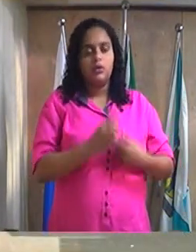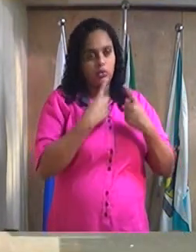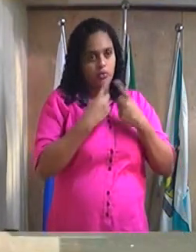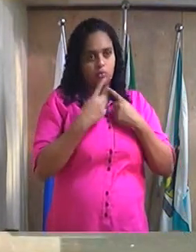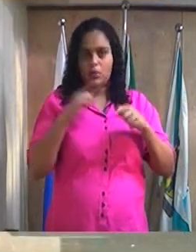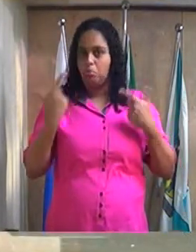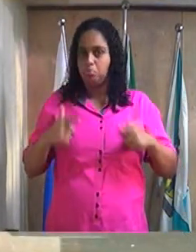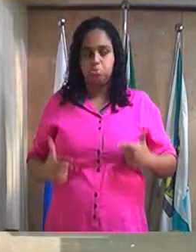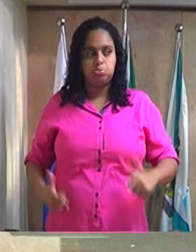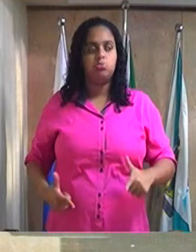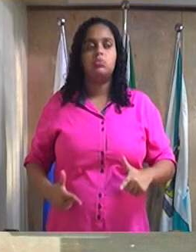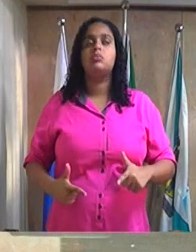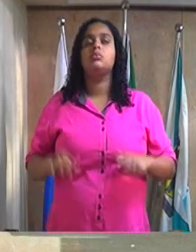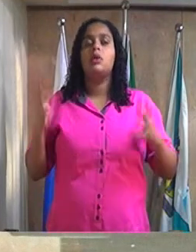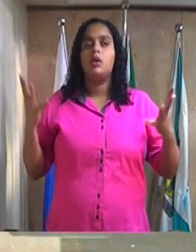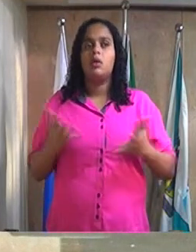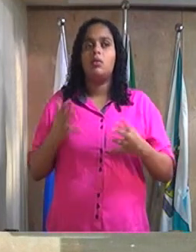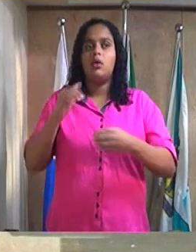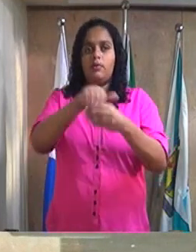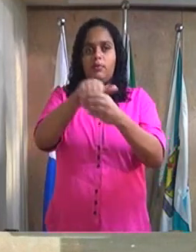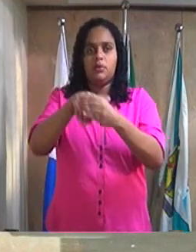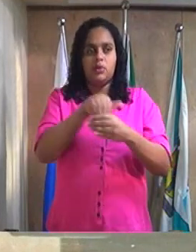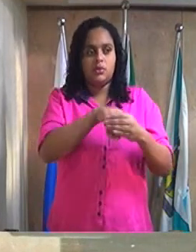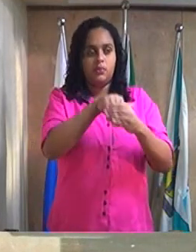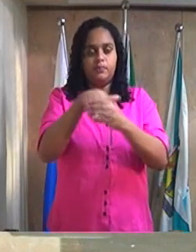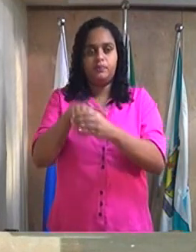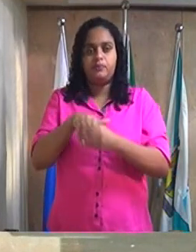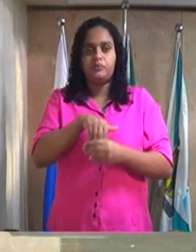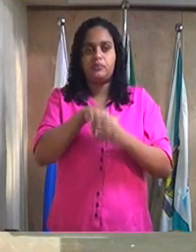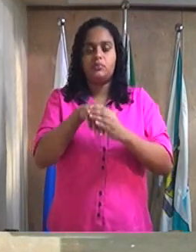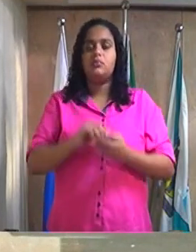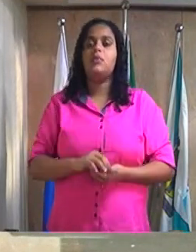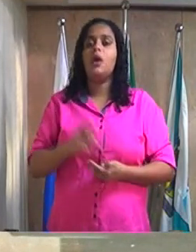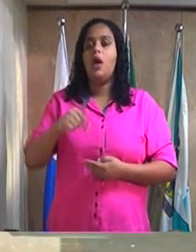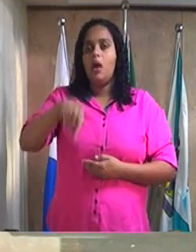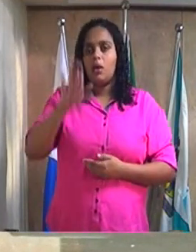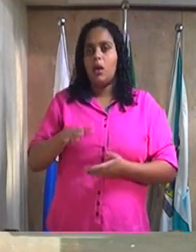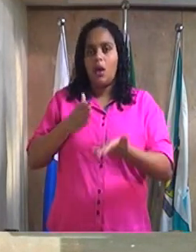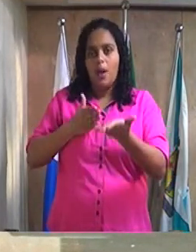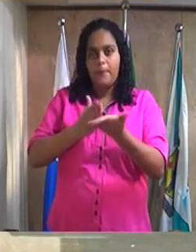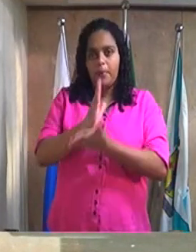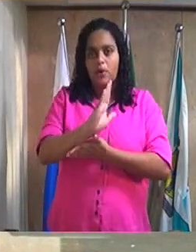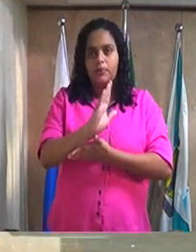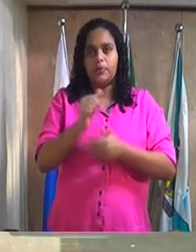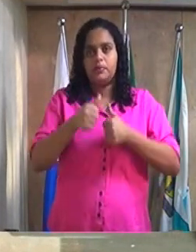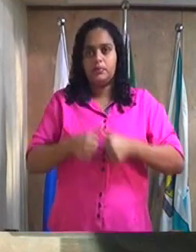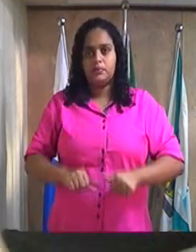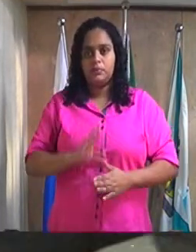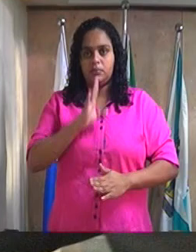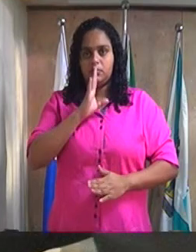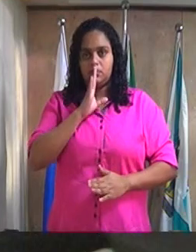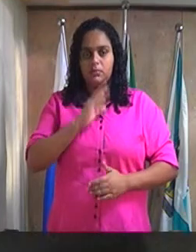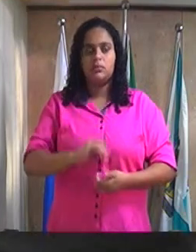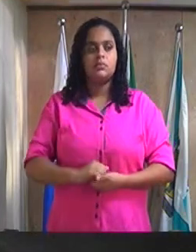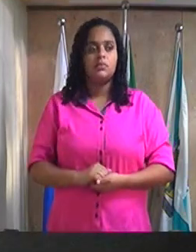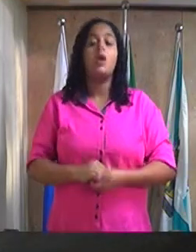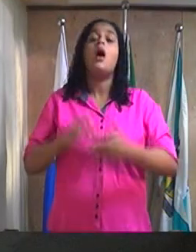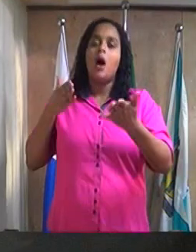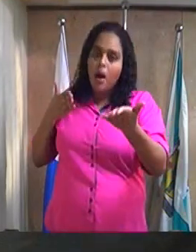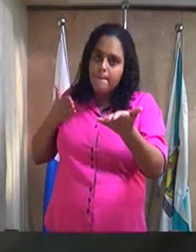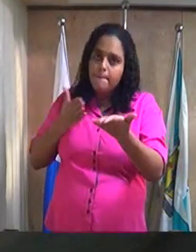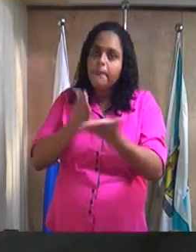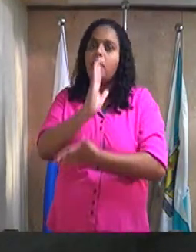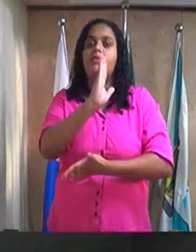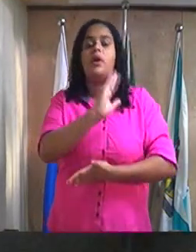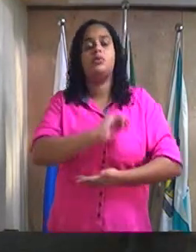discutir a matéria encontra-se em votação. Aqueles que aprovam, permaneçam como estão. Aprovado